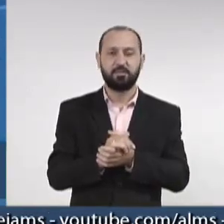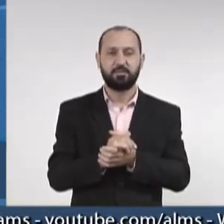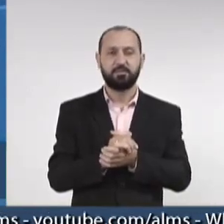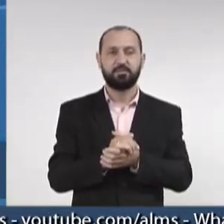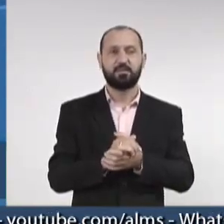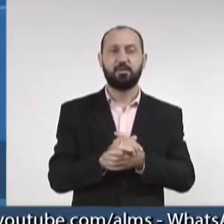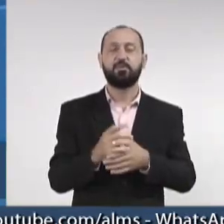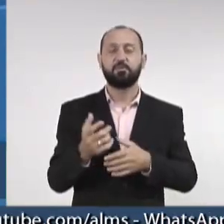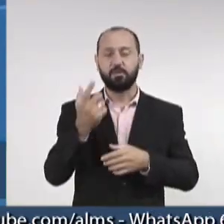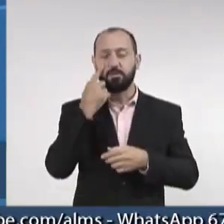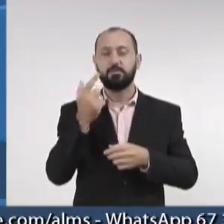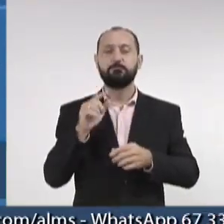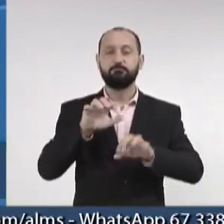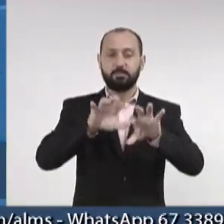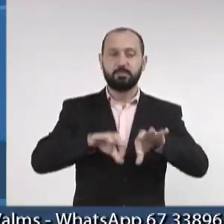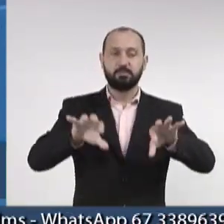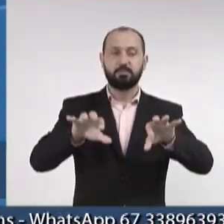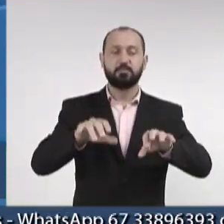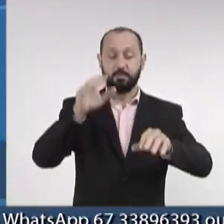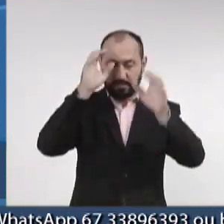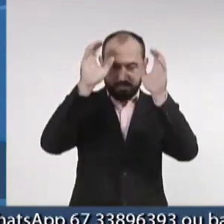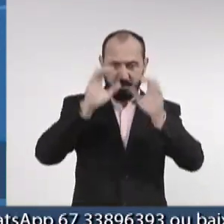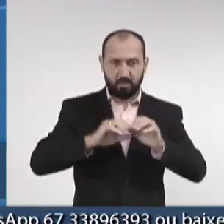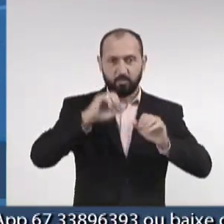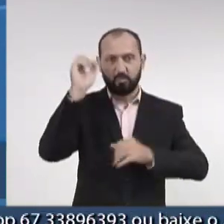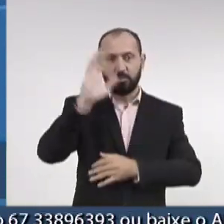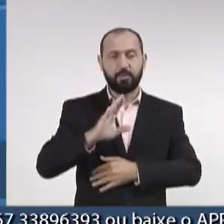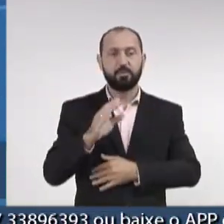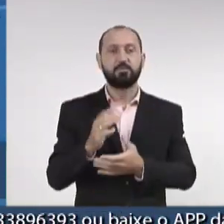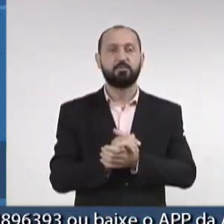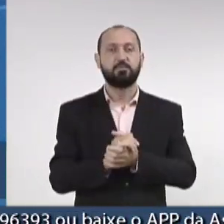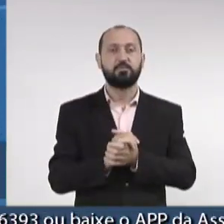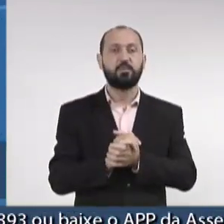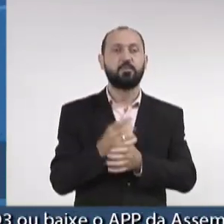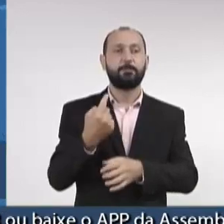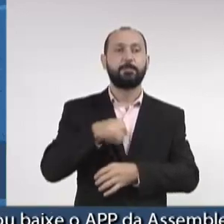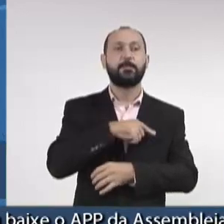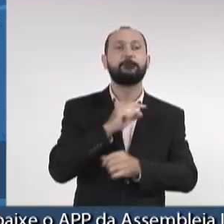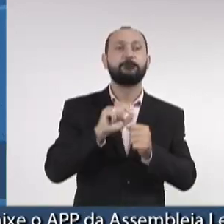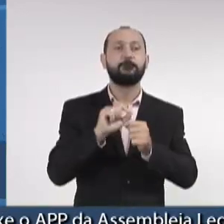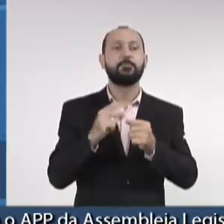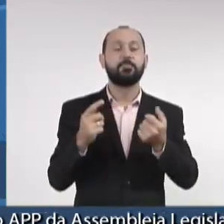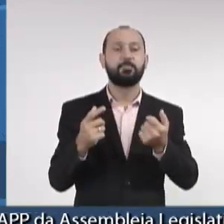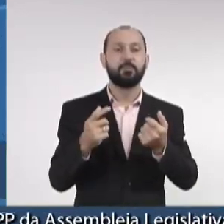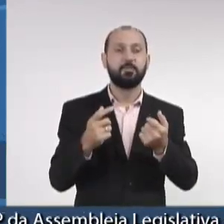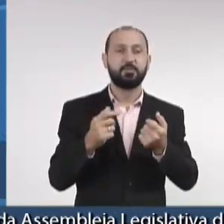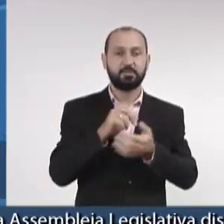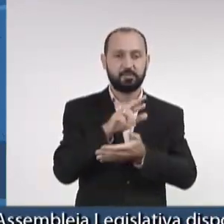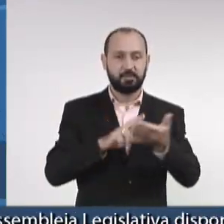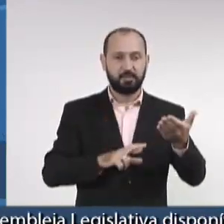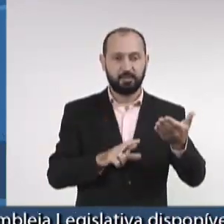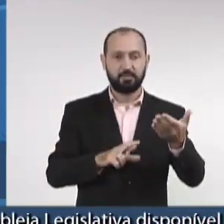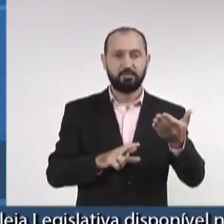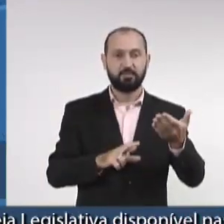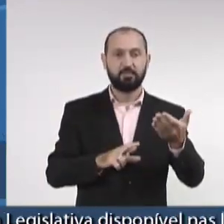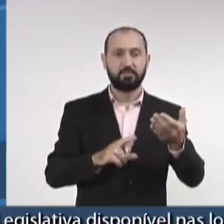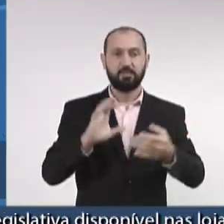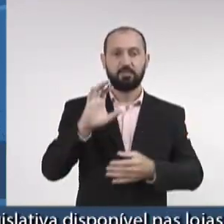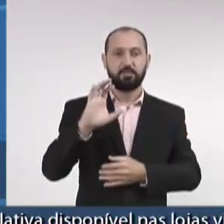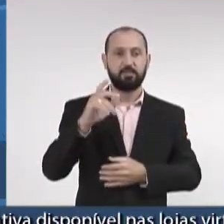viraram nada e que fizeram esta casa, inclusive, gastar dinheiro público. Então, vamos debater esse assunto com